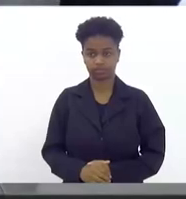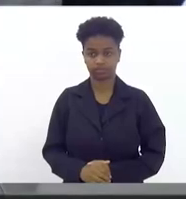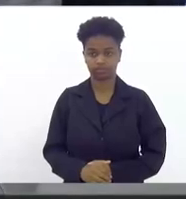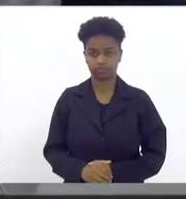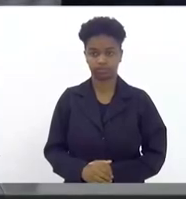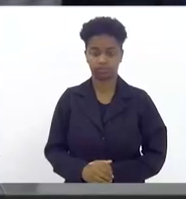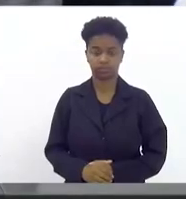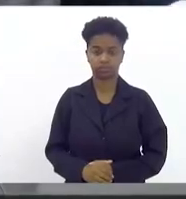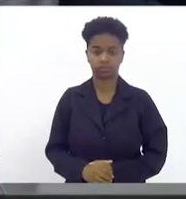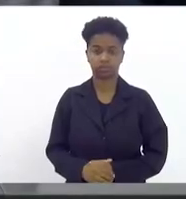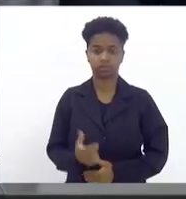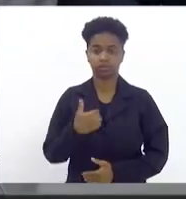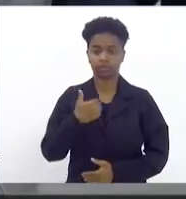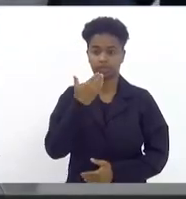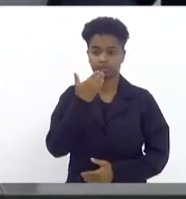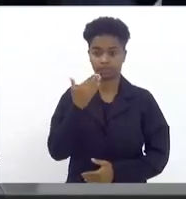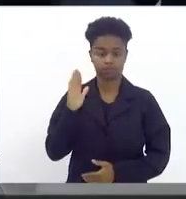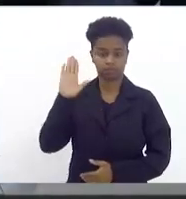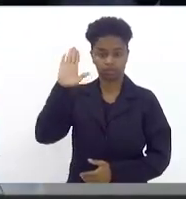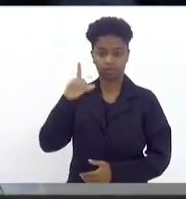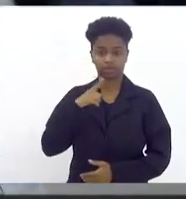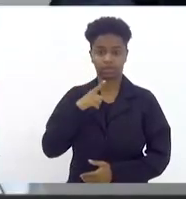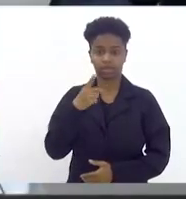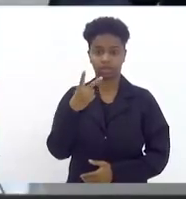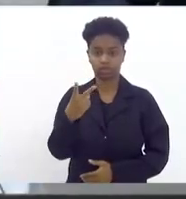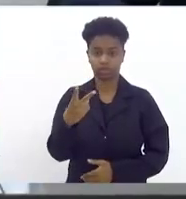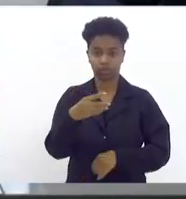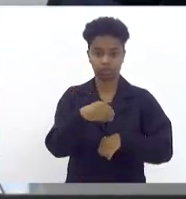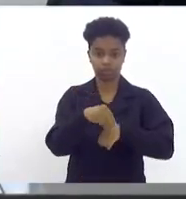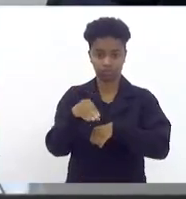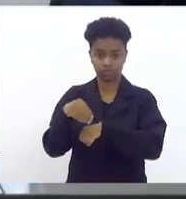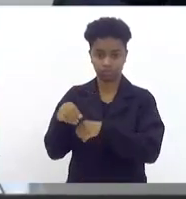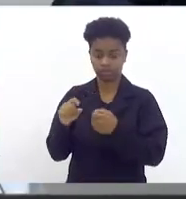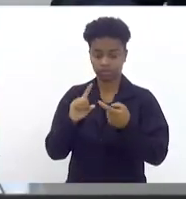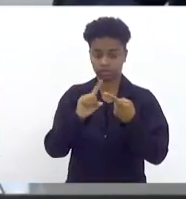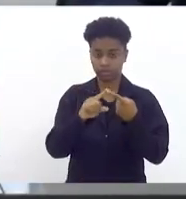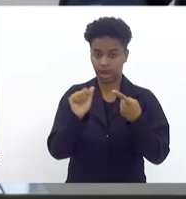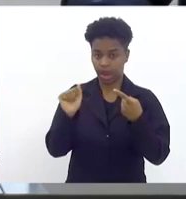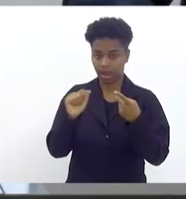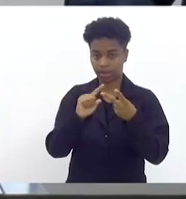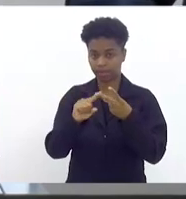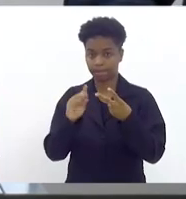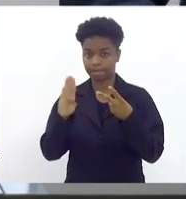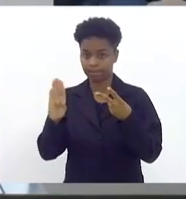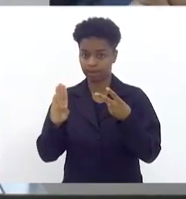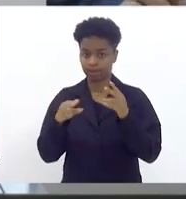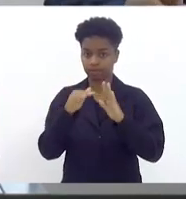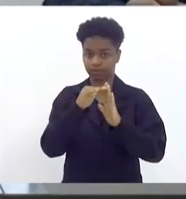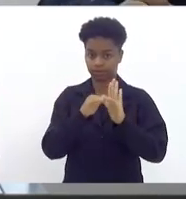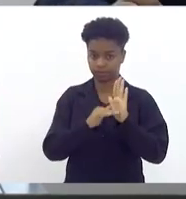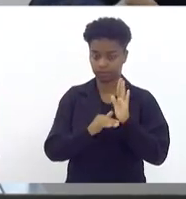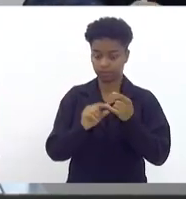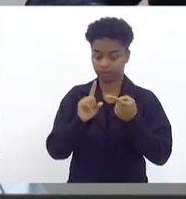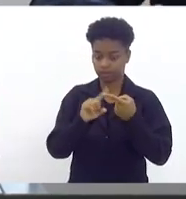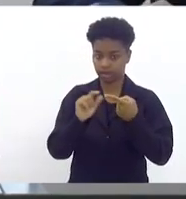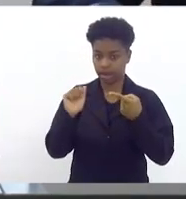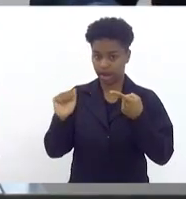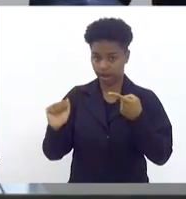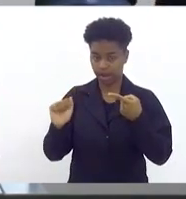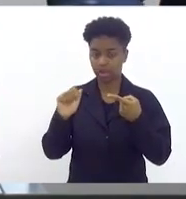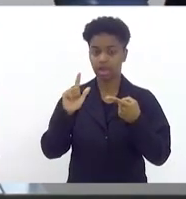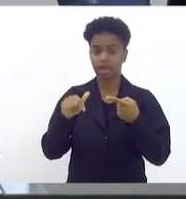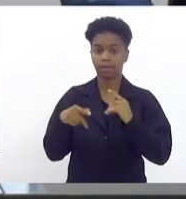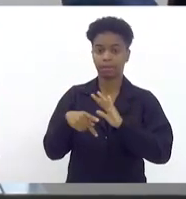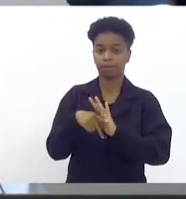de ordem, porque há sobre a mesa dois recursos, o item A e o item B da pauta. O item A é um recurso